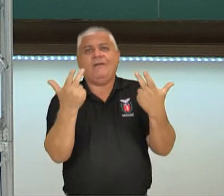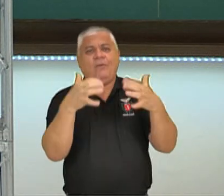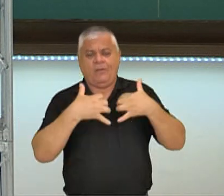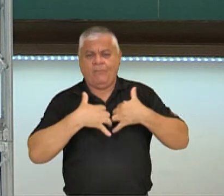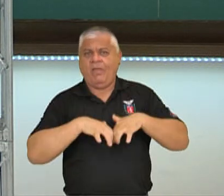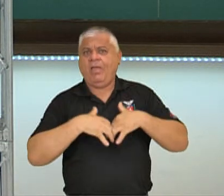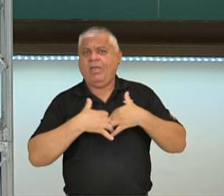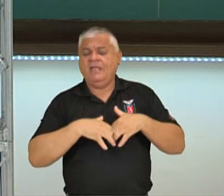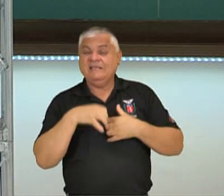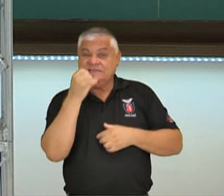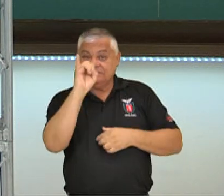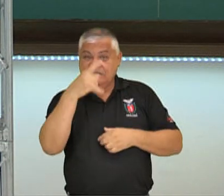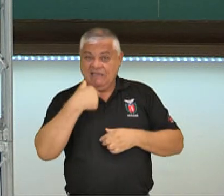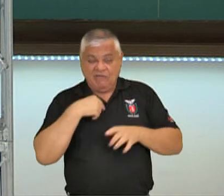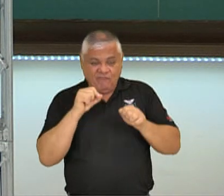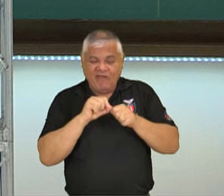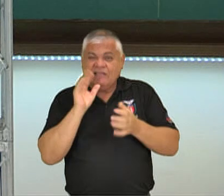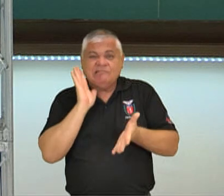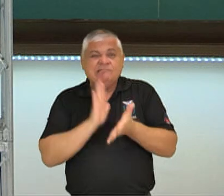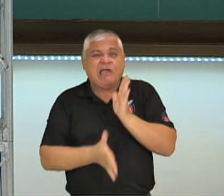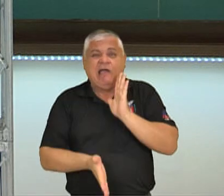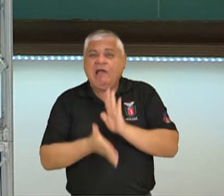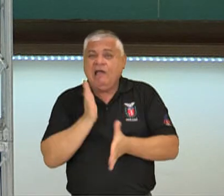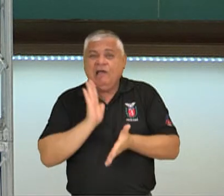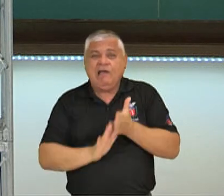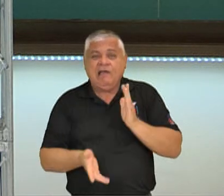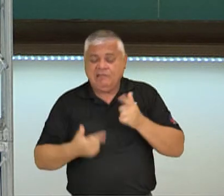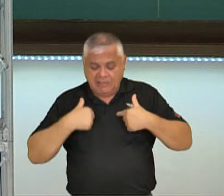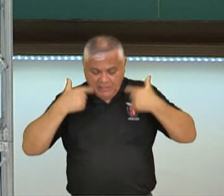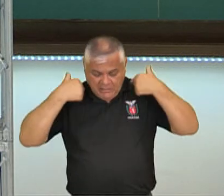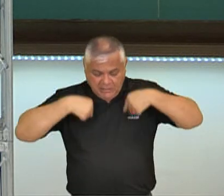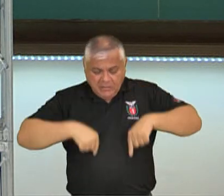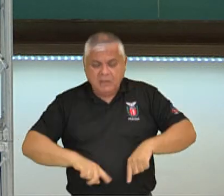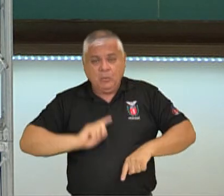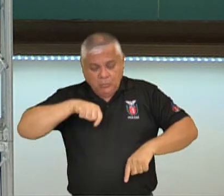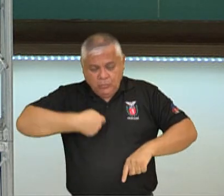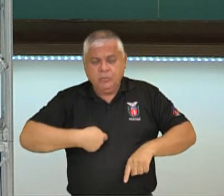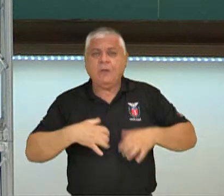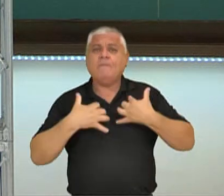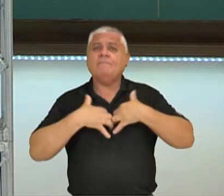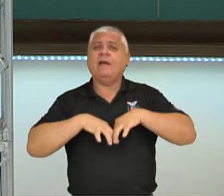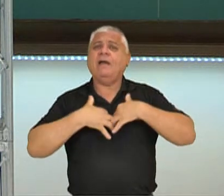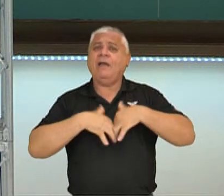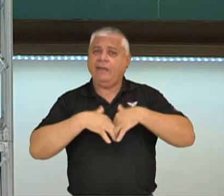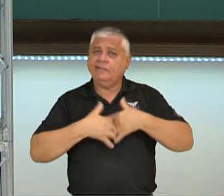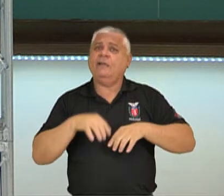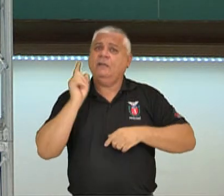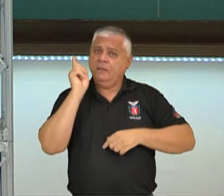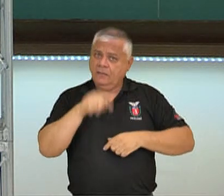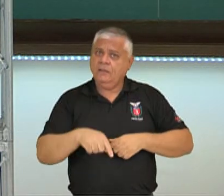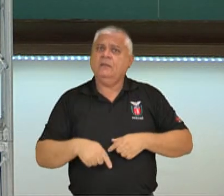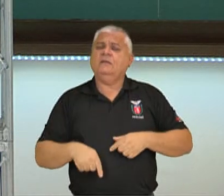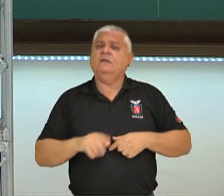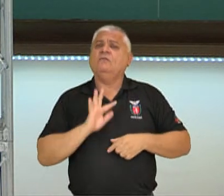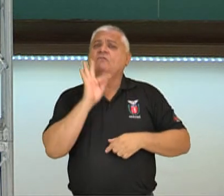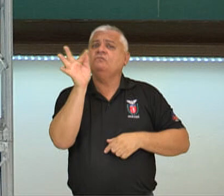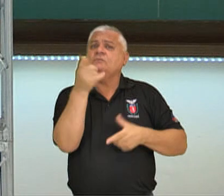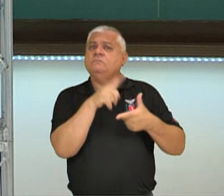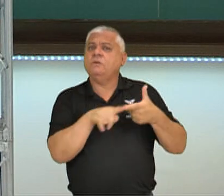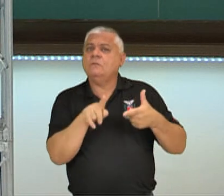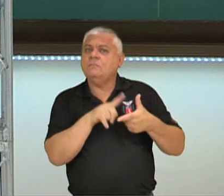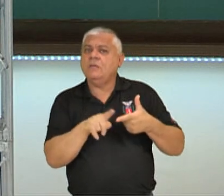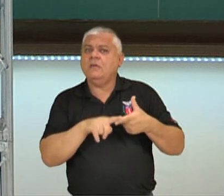Se nós não fazemos a nossa máquina humana funcionar, ela vai acabar ficando com alguns problemas, ela